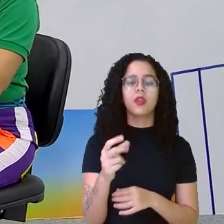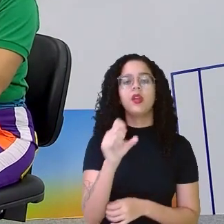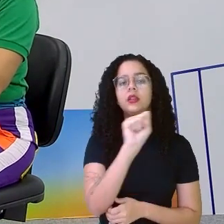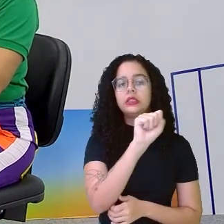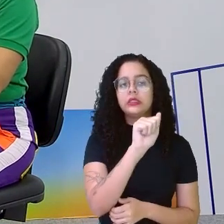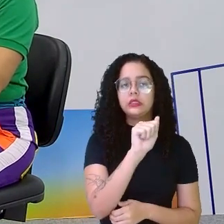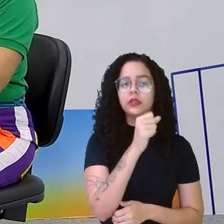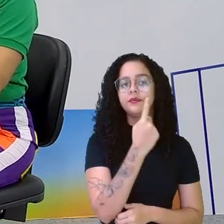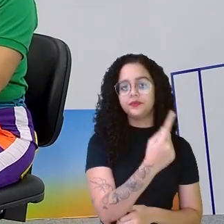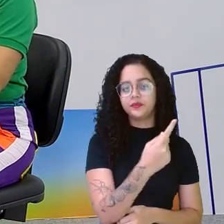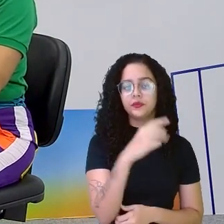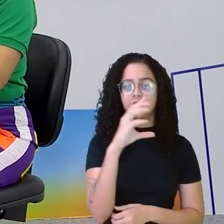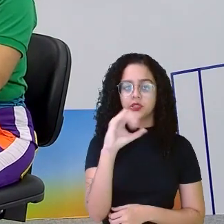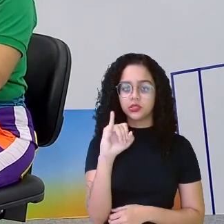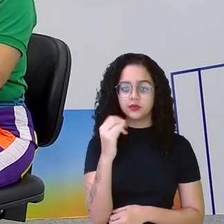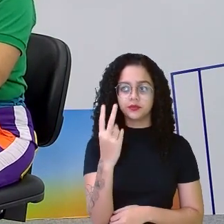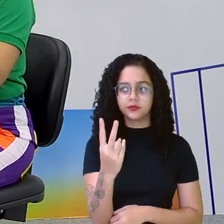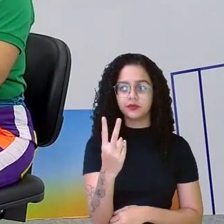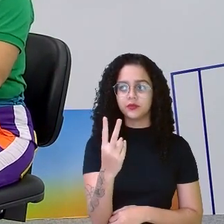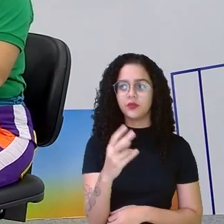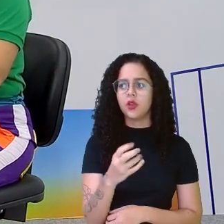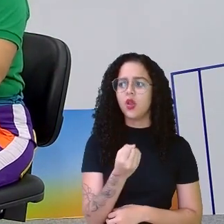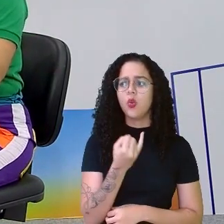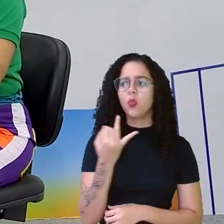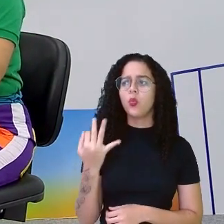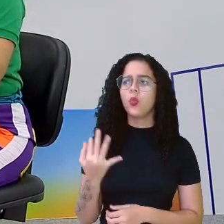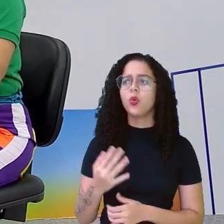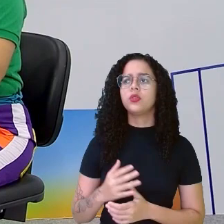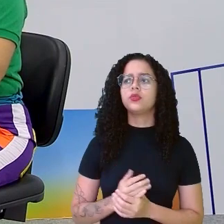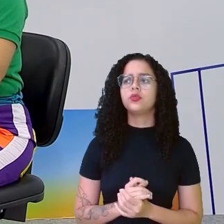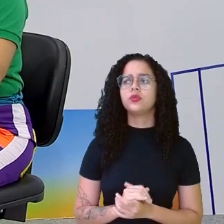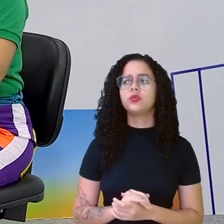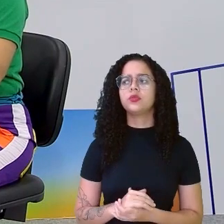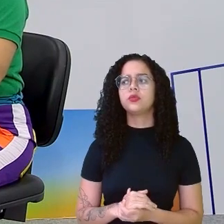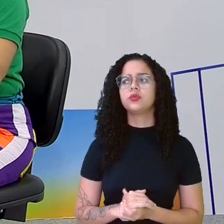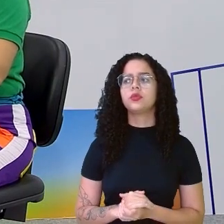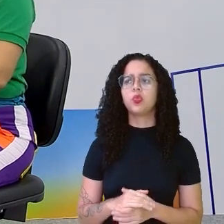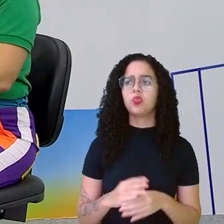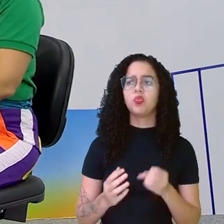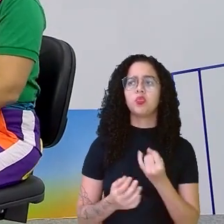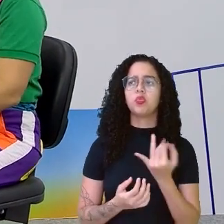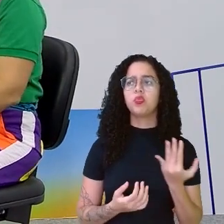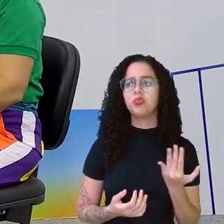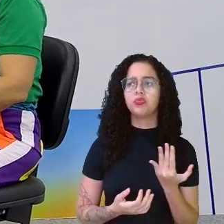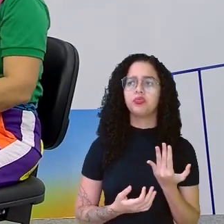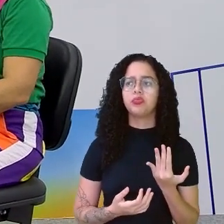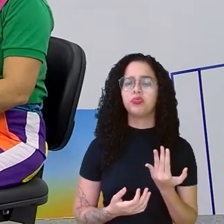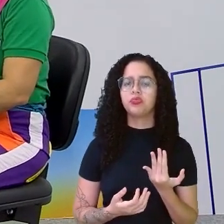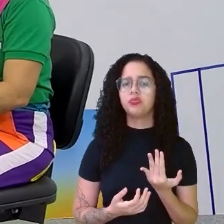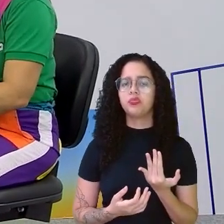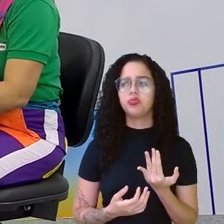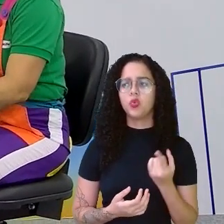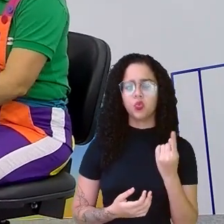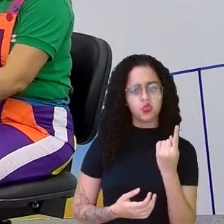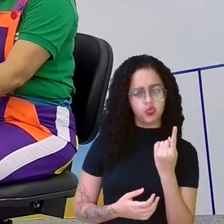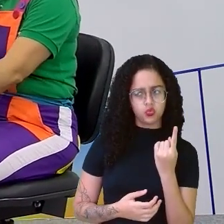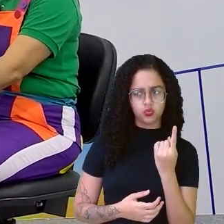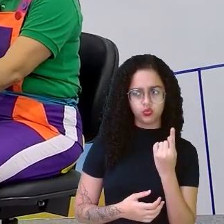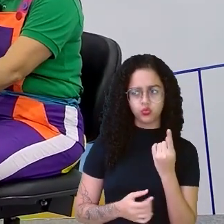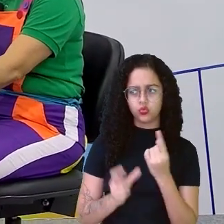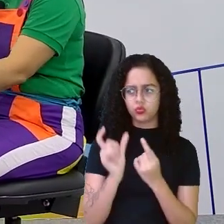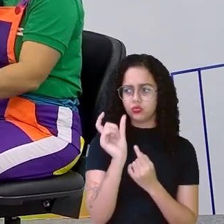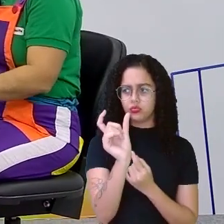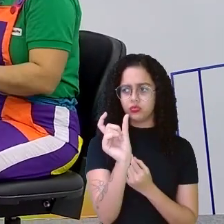Saci! Eita, quantos pedacinhos? Será que tem um